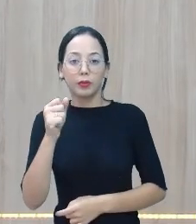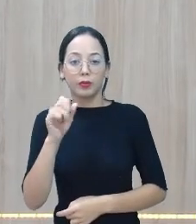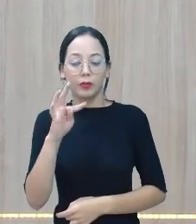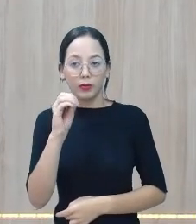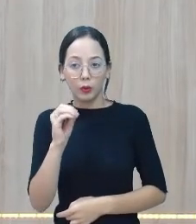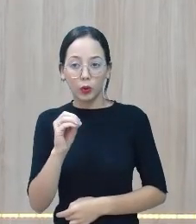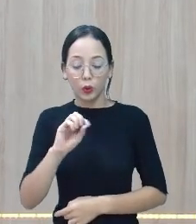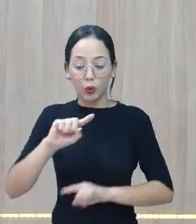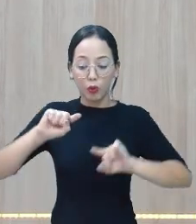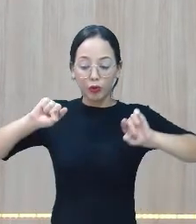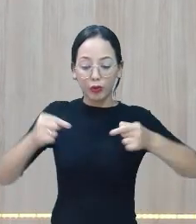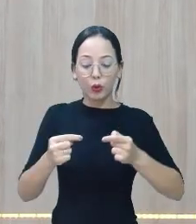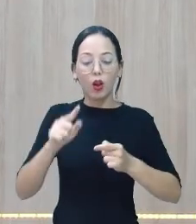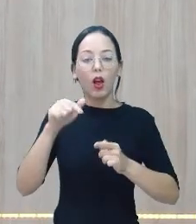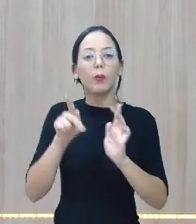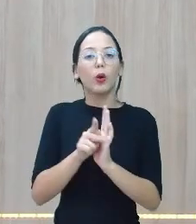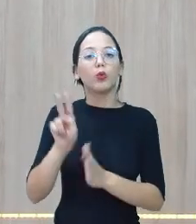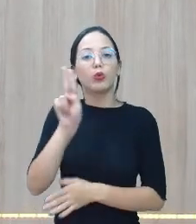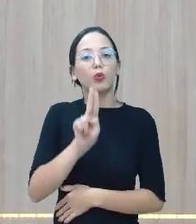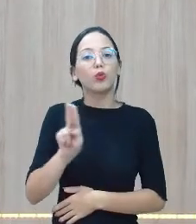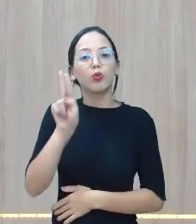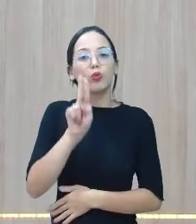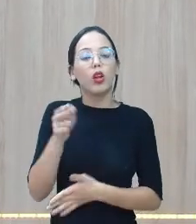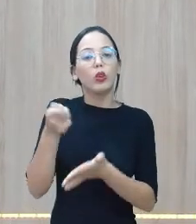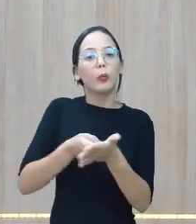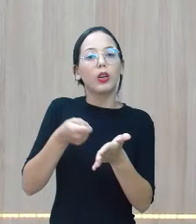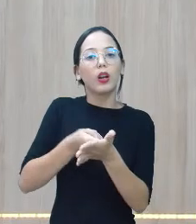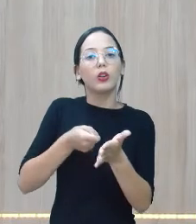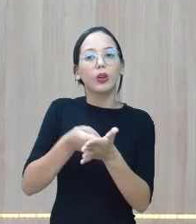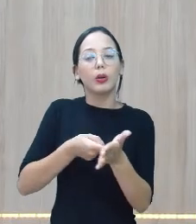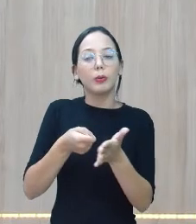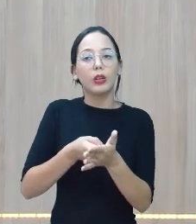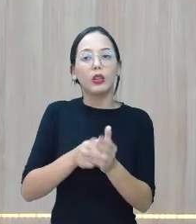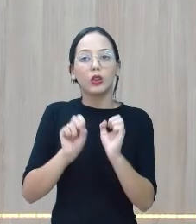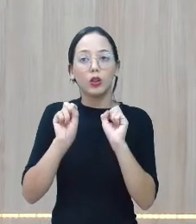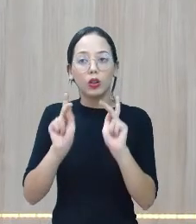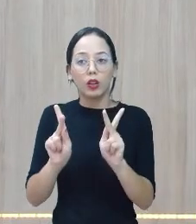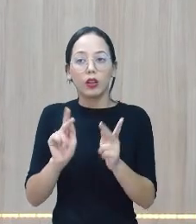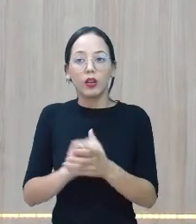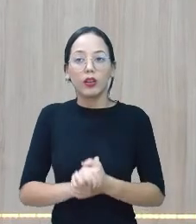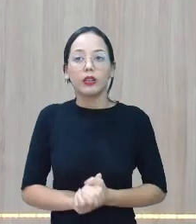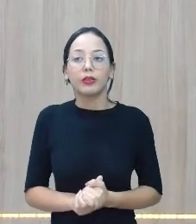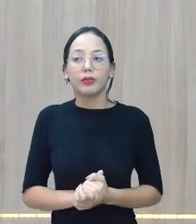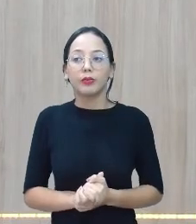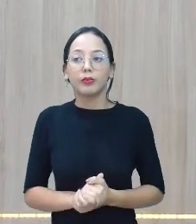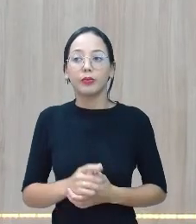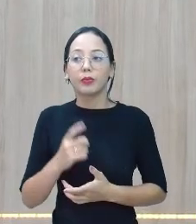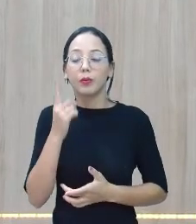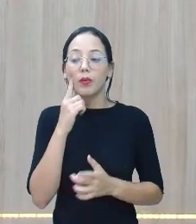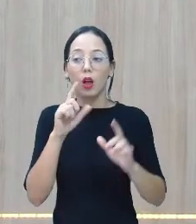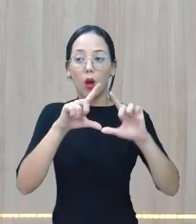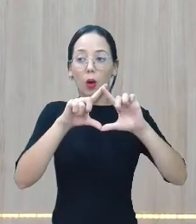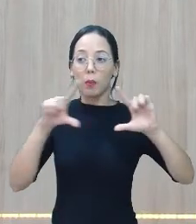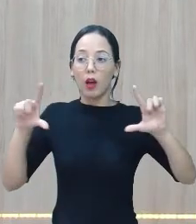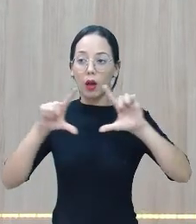vírgula é usada, não é? Obrigatoriamente. E nós temos nas